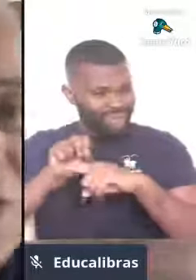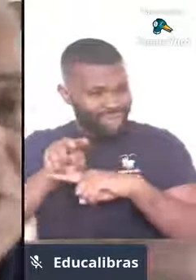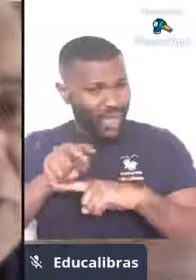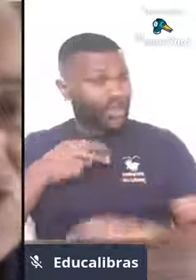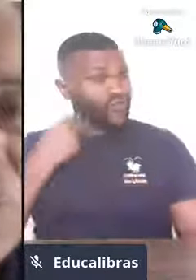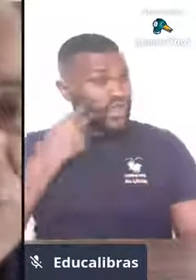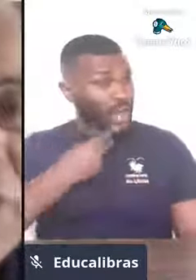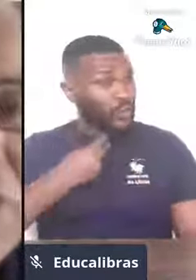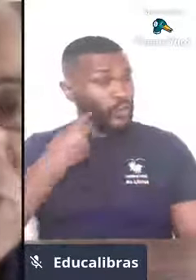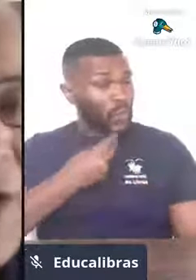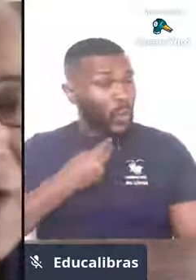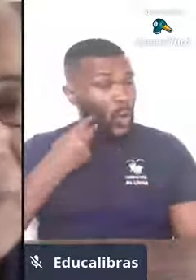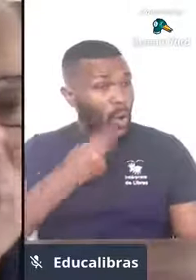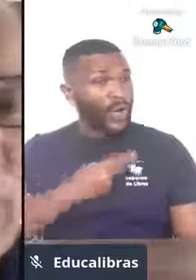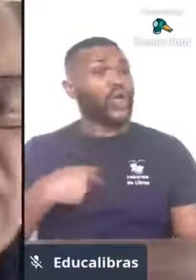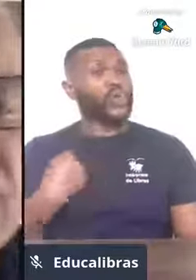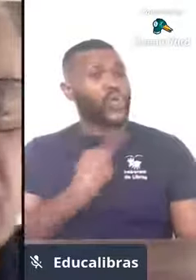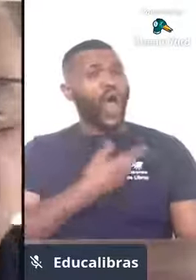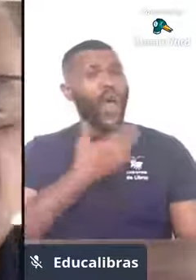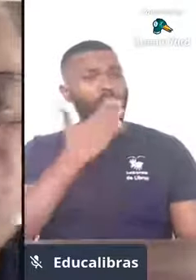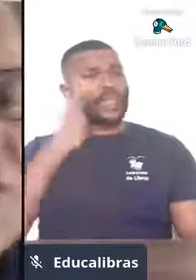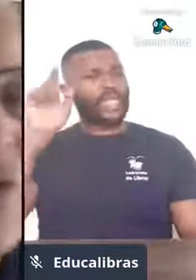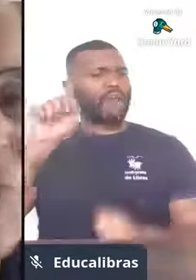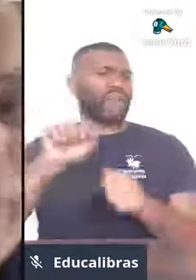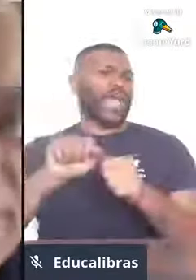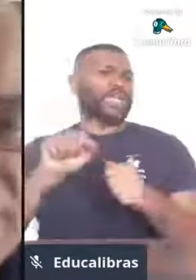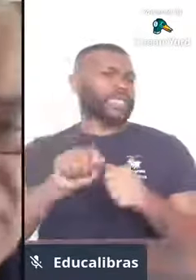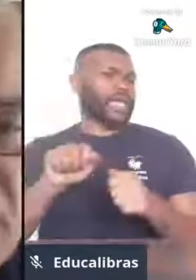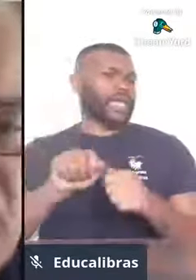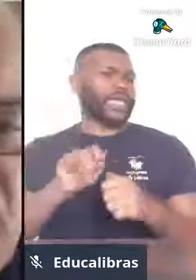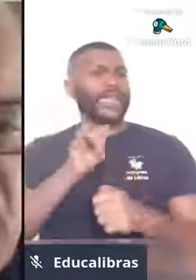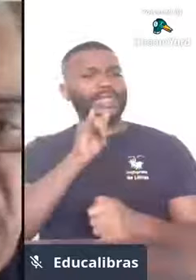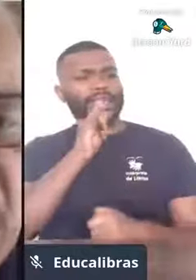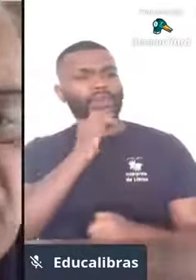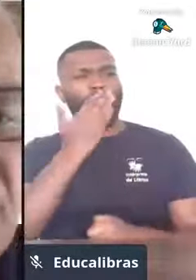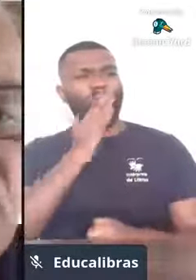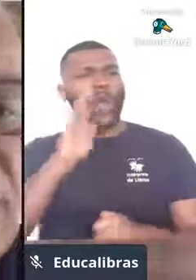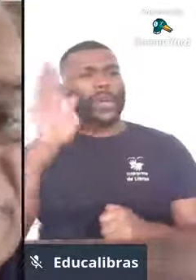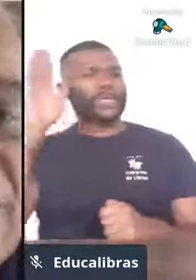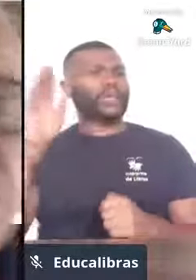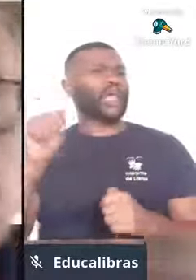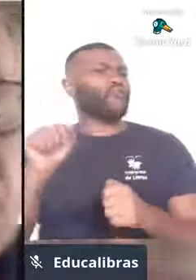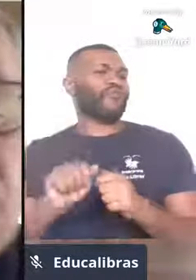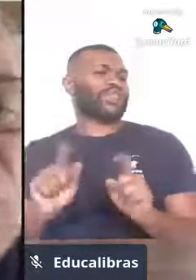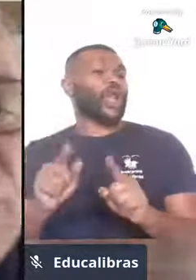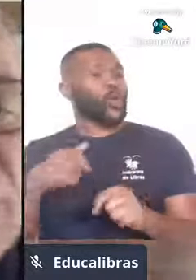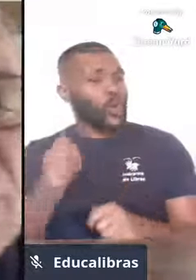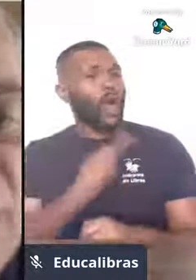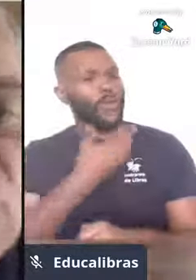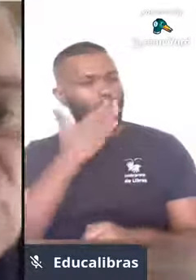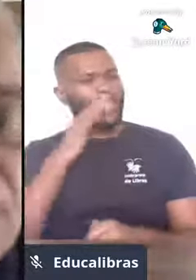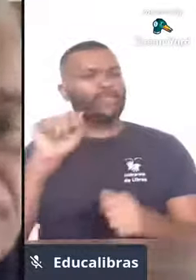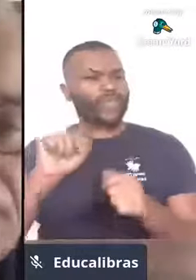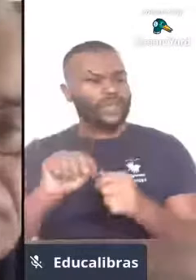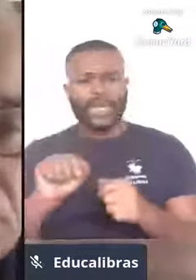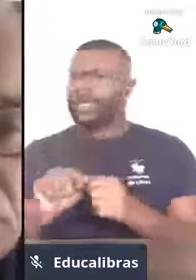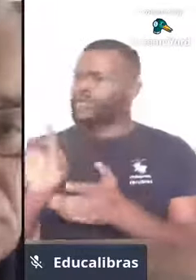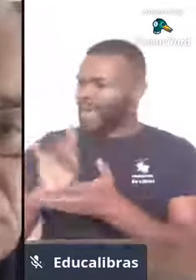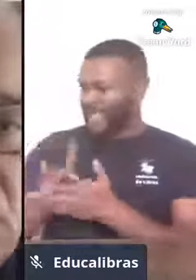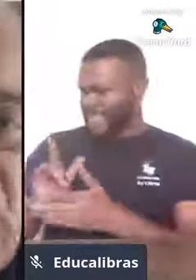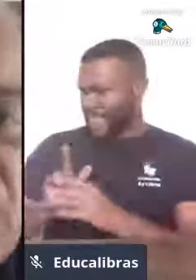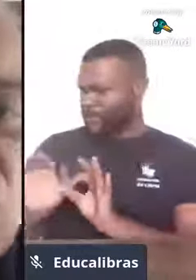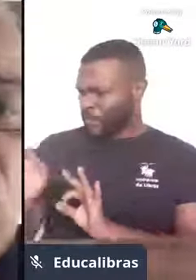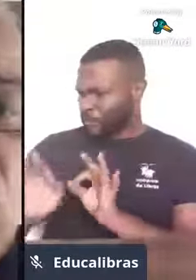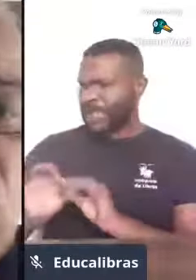que a gente prometeu, nada de promessas que não serão cumpridas. Aí ele falou, verdade, vocês têm projetos? Temos.